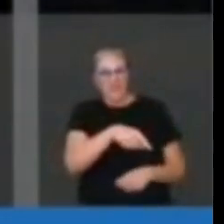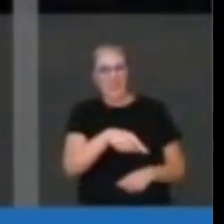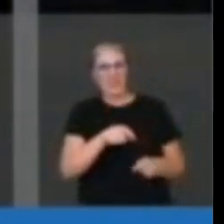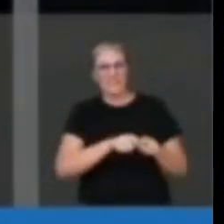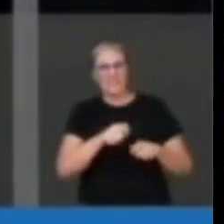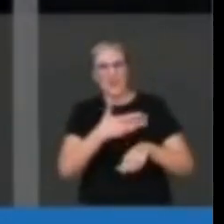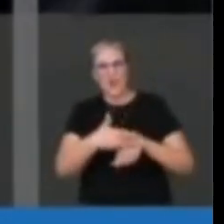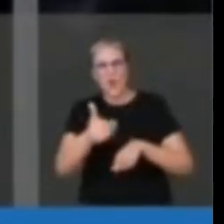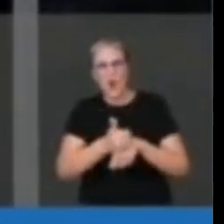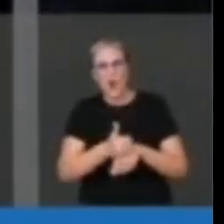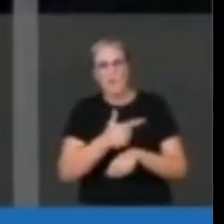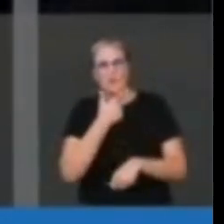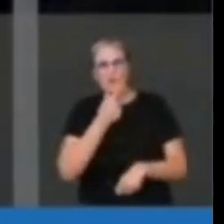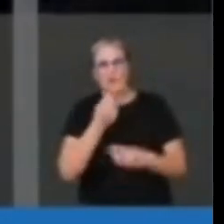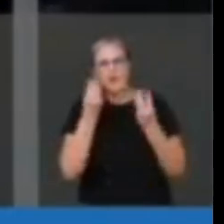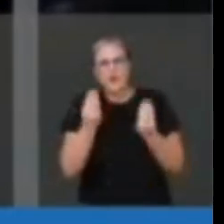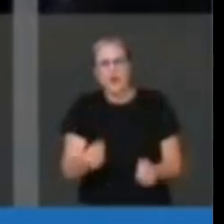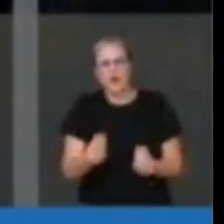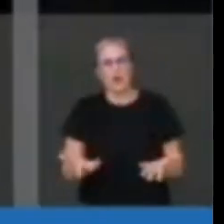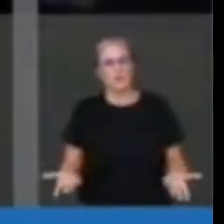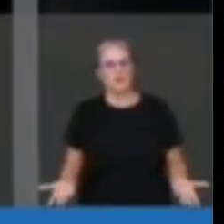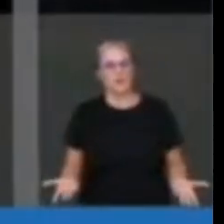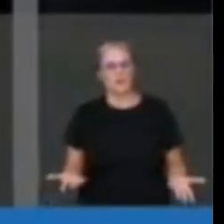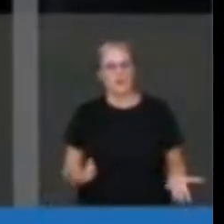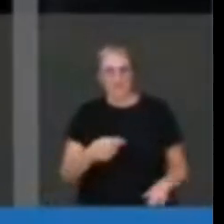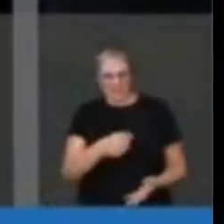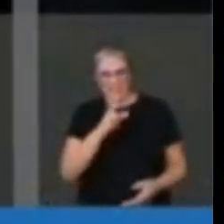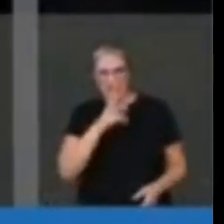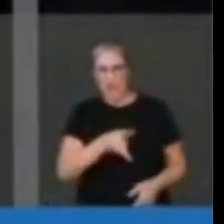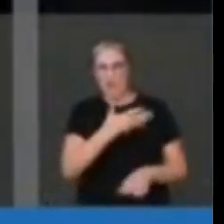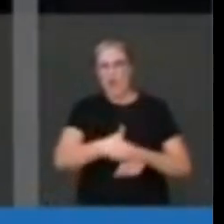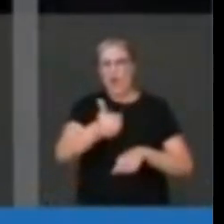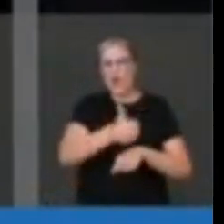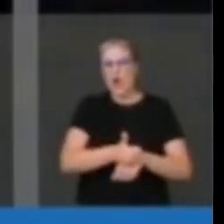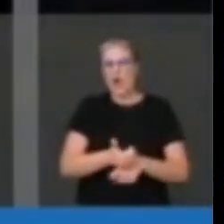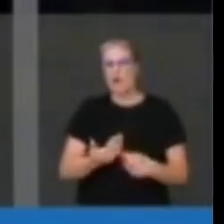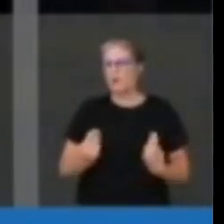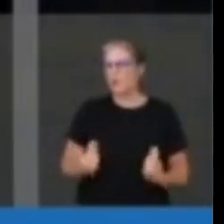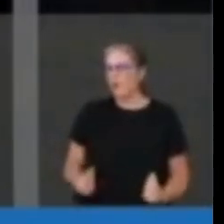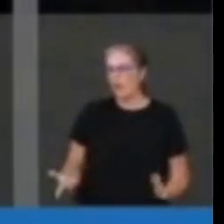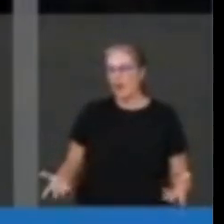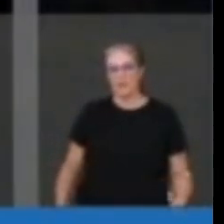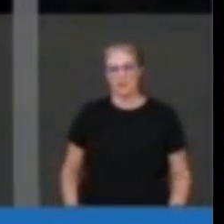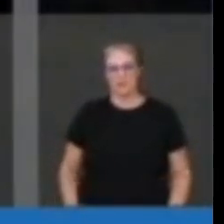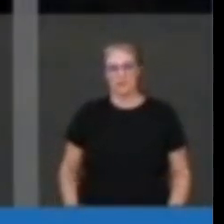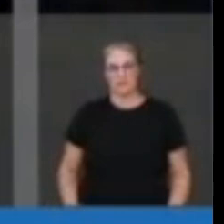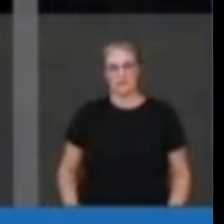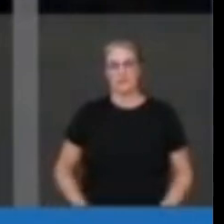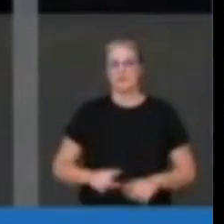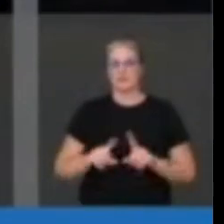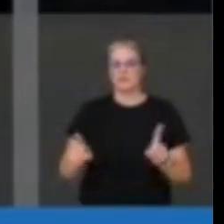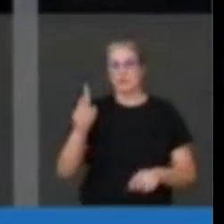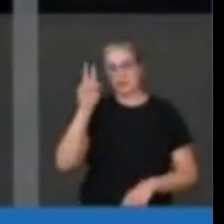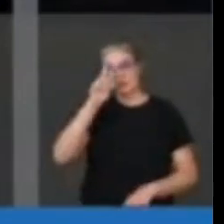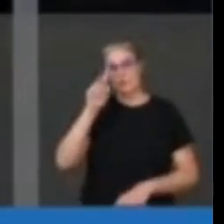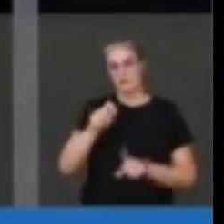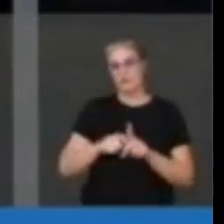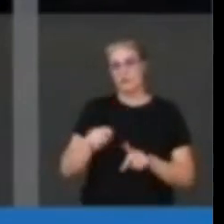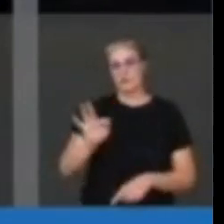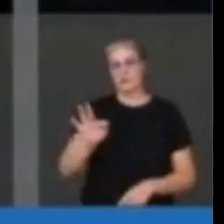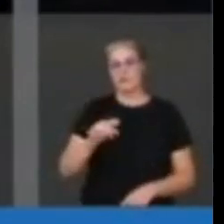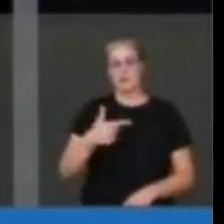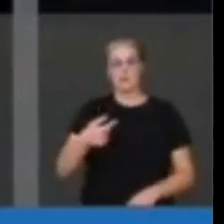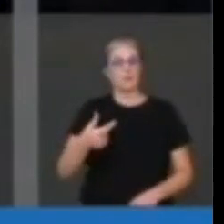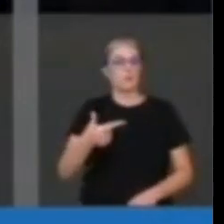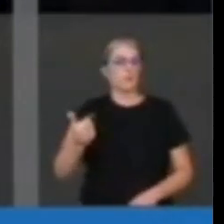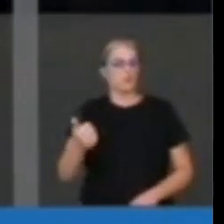doce entre os possíveis golpistas. Mas a gente tem que lembrar aqui que em fevereiro de 2021, essa